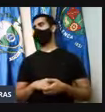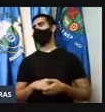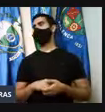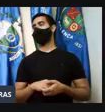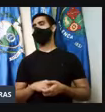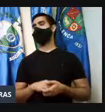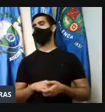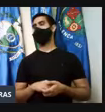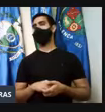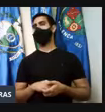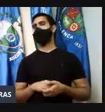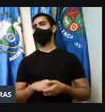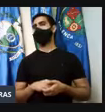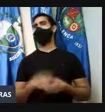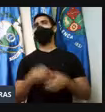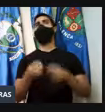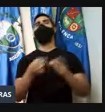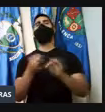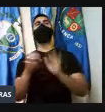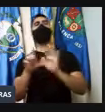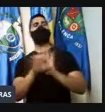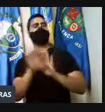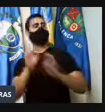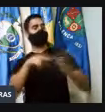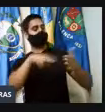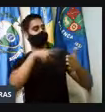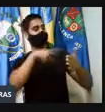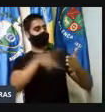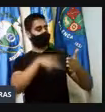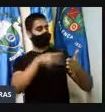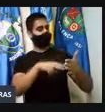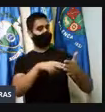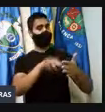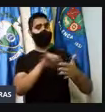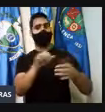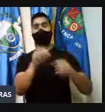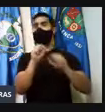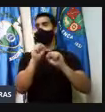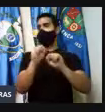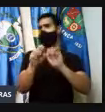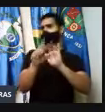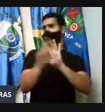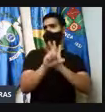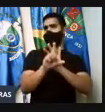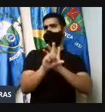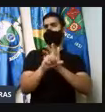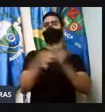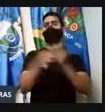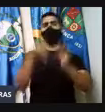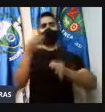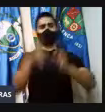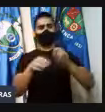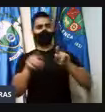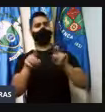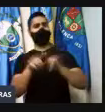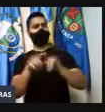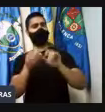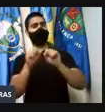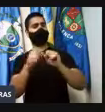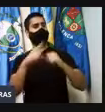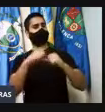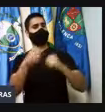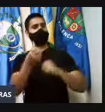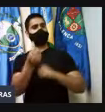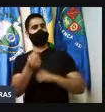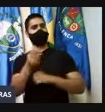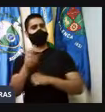Devido ao projeto de lei, recebeu devida apreciação quanto ao seu aspecto constitucional, legal e jurídico dos termos dispositivos do artigo 6º,